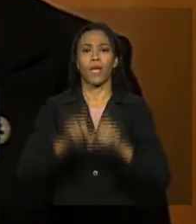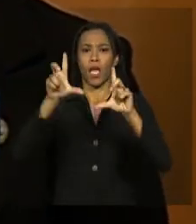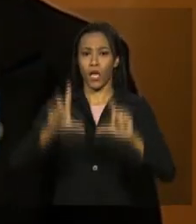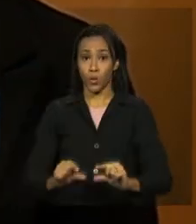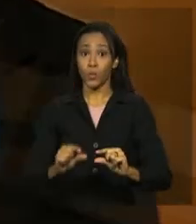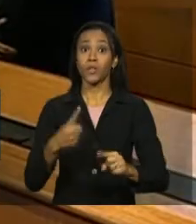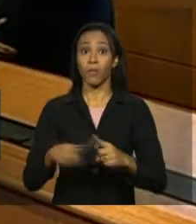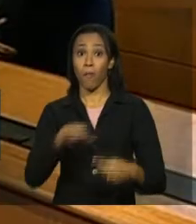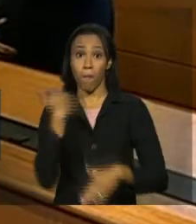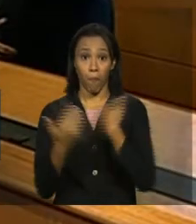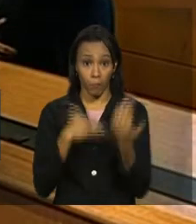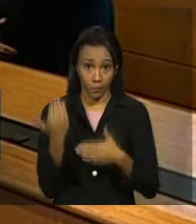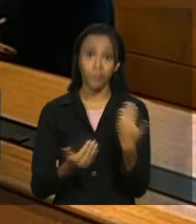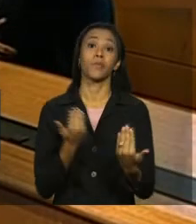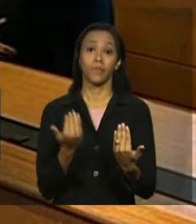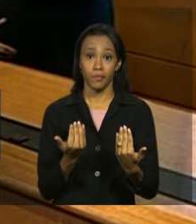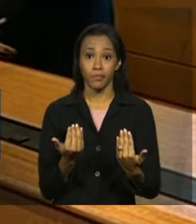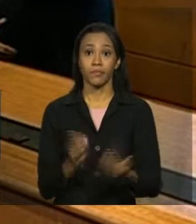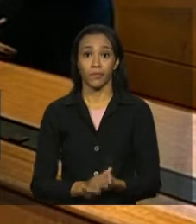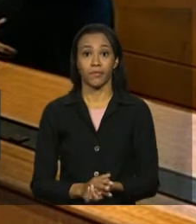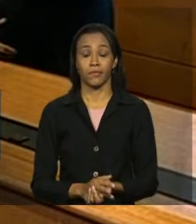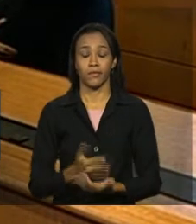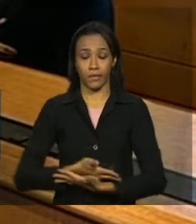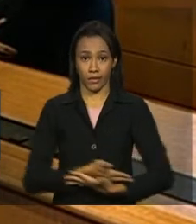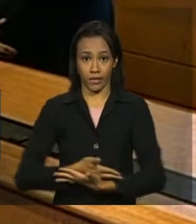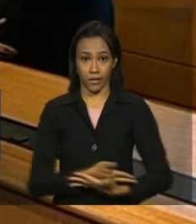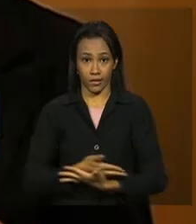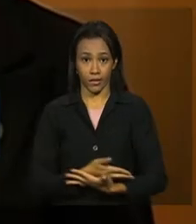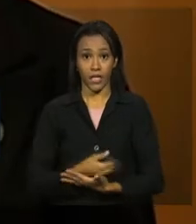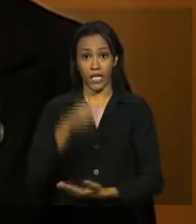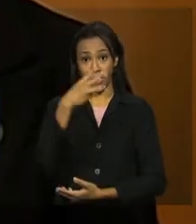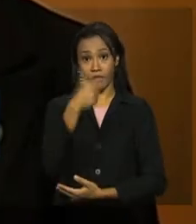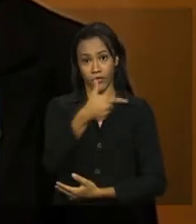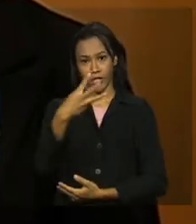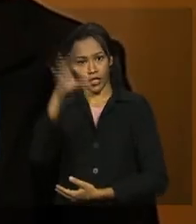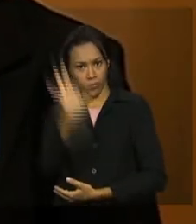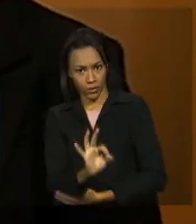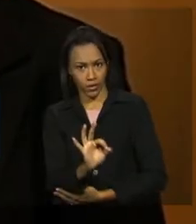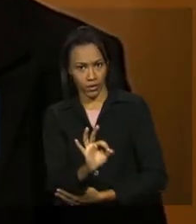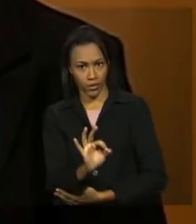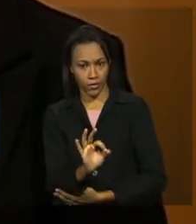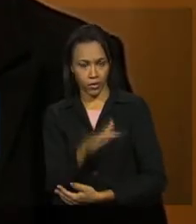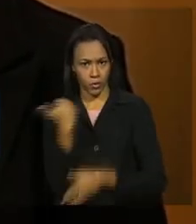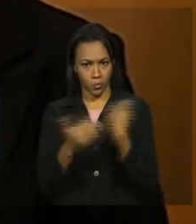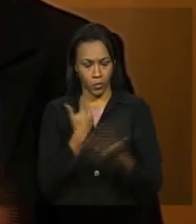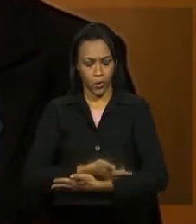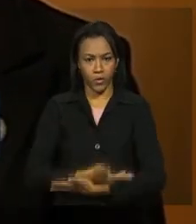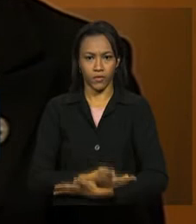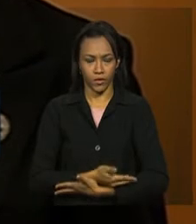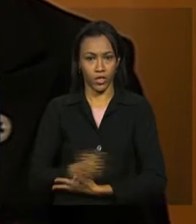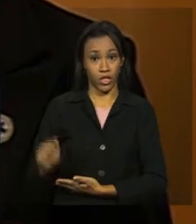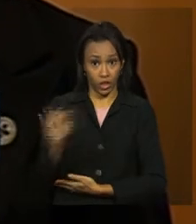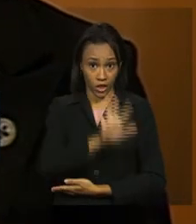reduza o risco de mortalidade de mortalidade e morbidade das crianças reduzem 23 por cento risco de mortalidade infantil